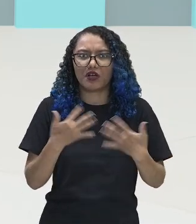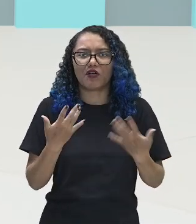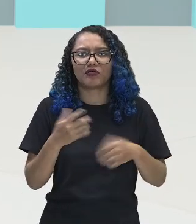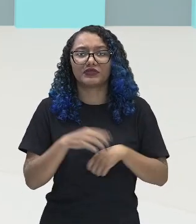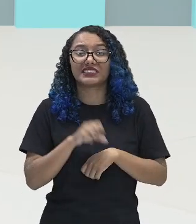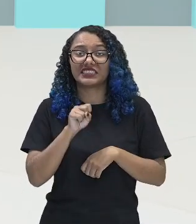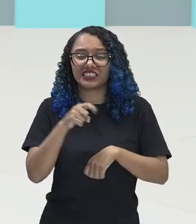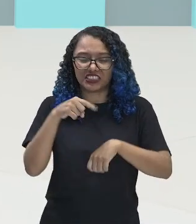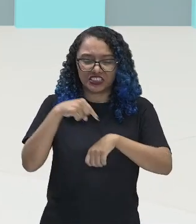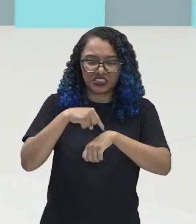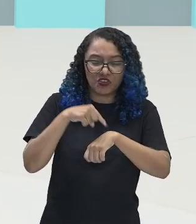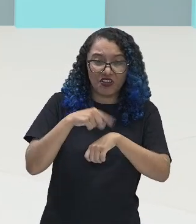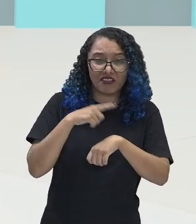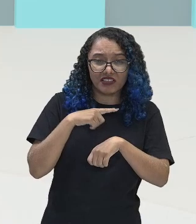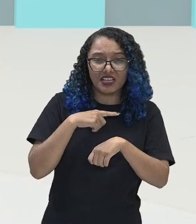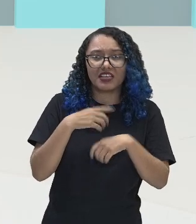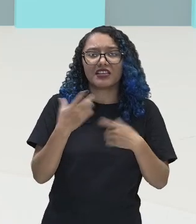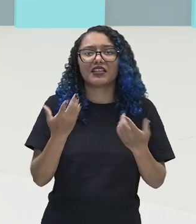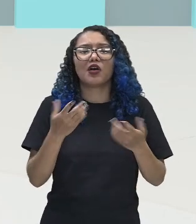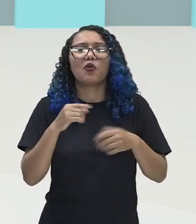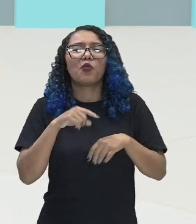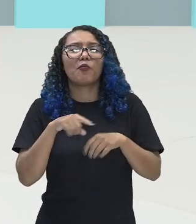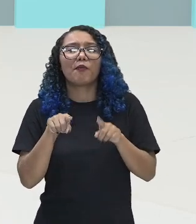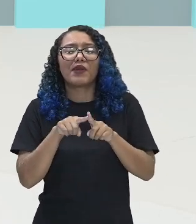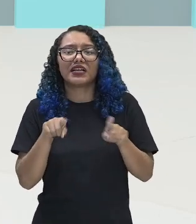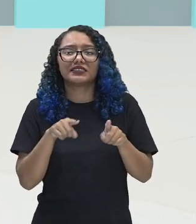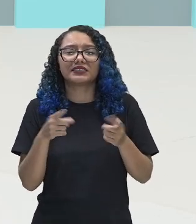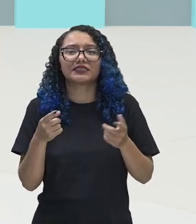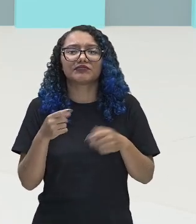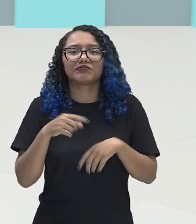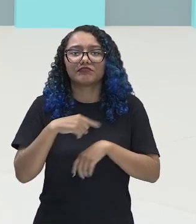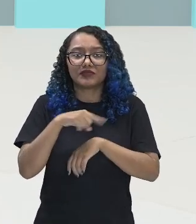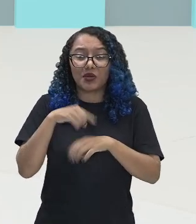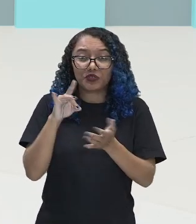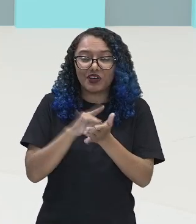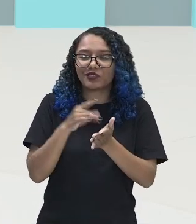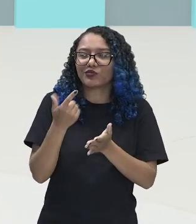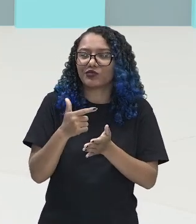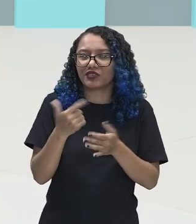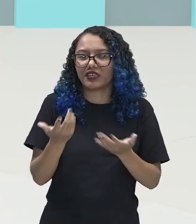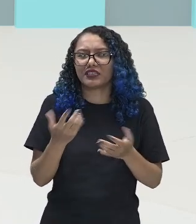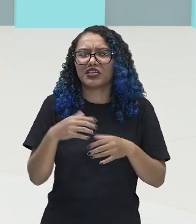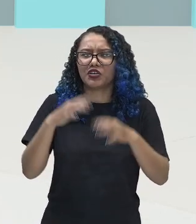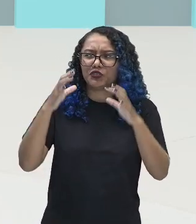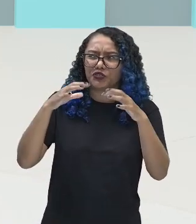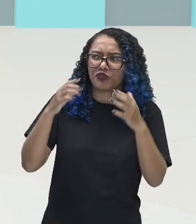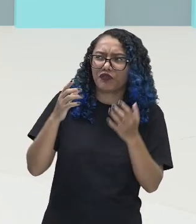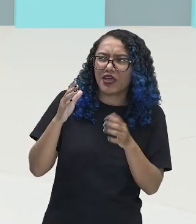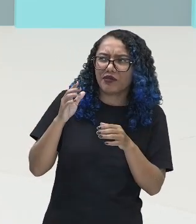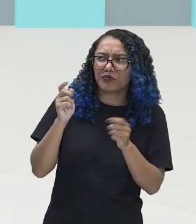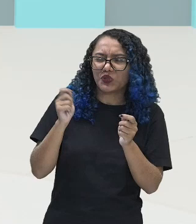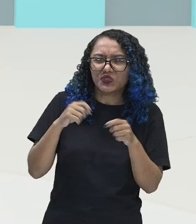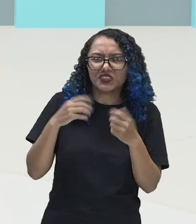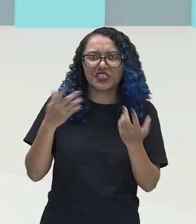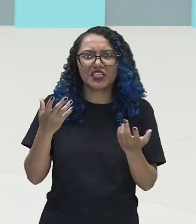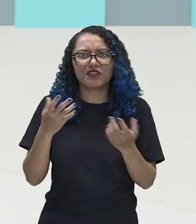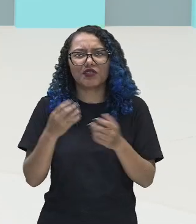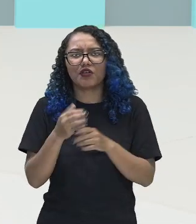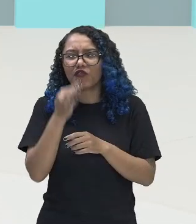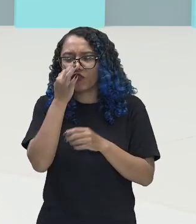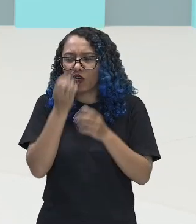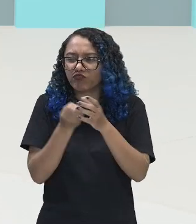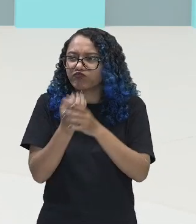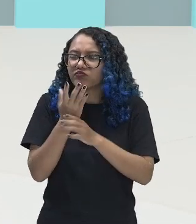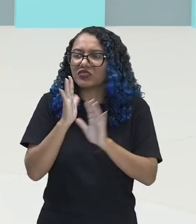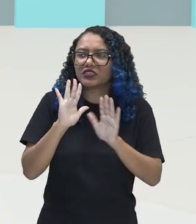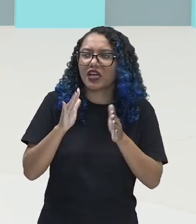Tempo de olhar o tempo. Será que vai chover? Será que as flores já abriram? Como será o arco-íris?